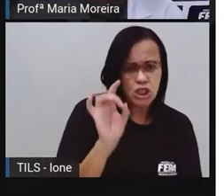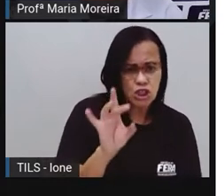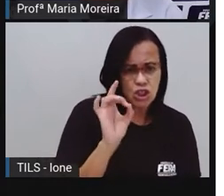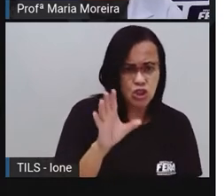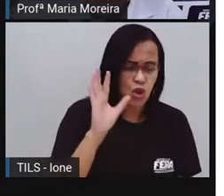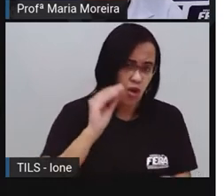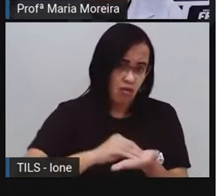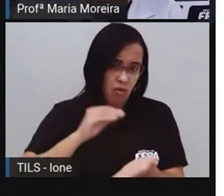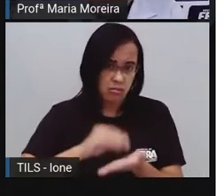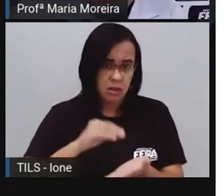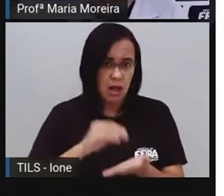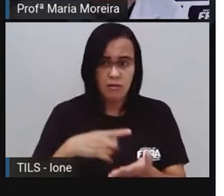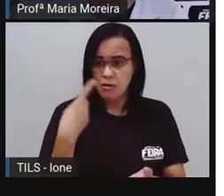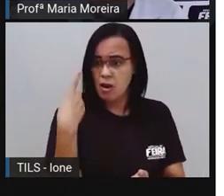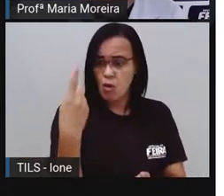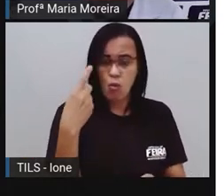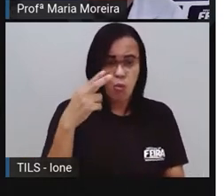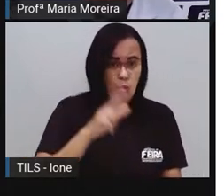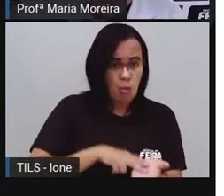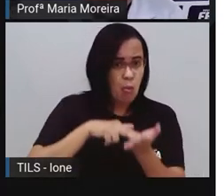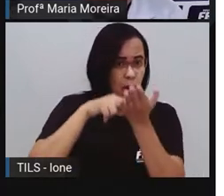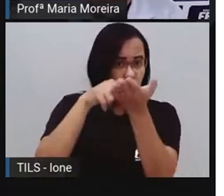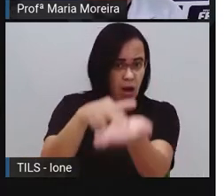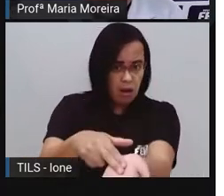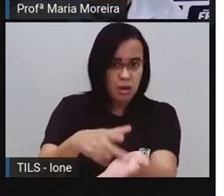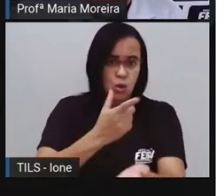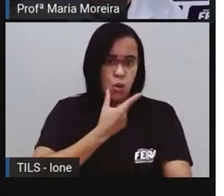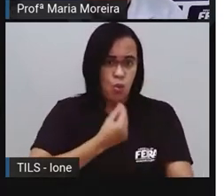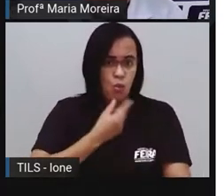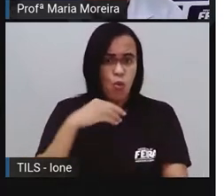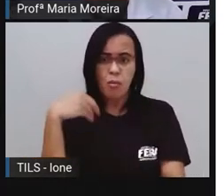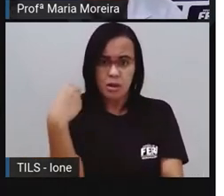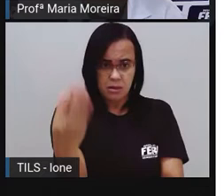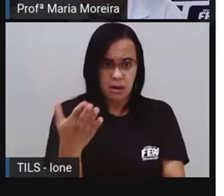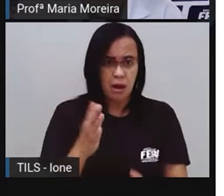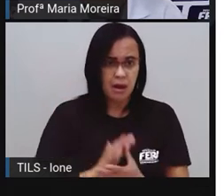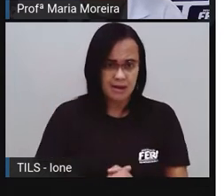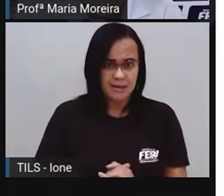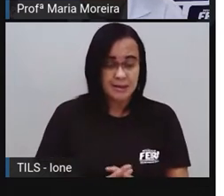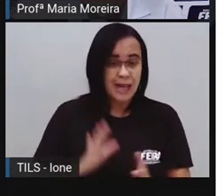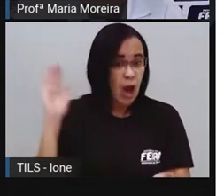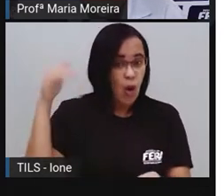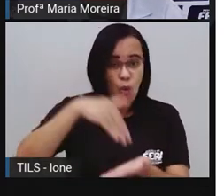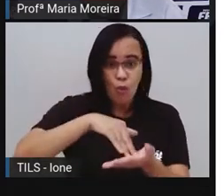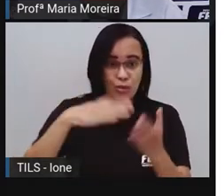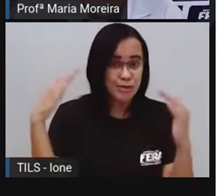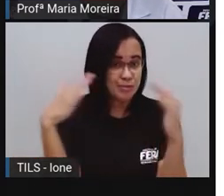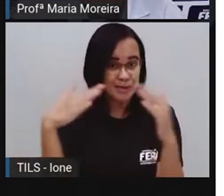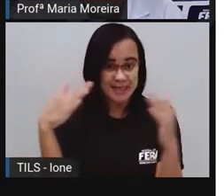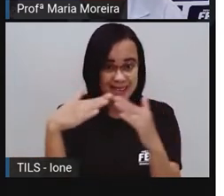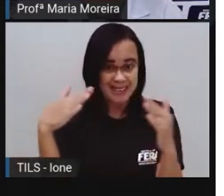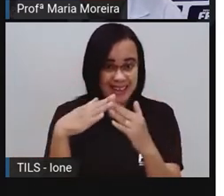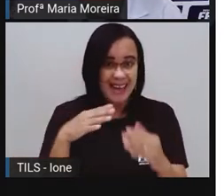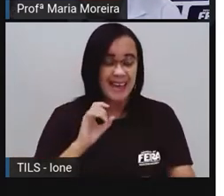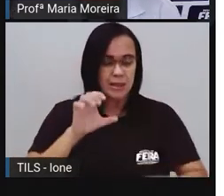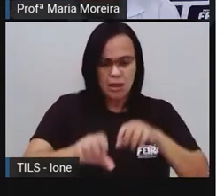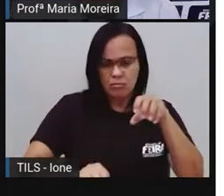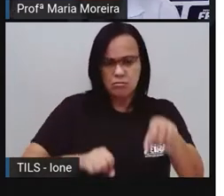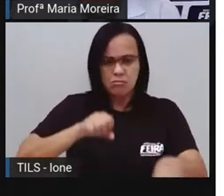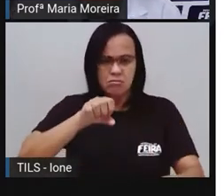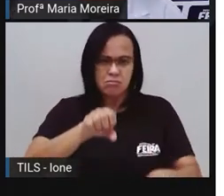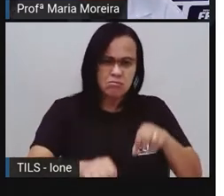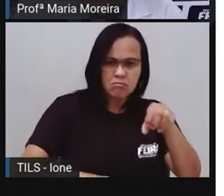carteiro entregar. Na última casa da aldeia, onde uma festa animada, quando ele chegou pedalando,